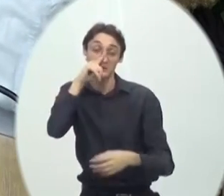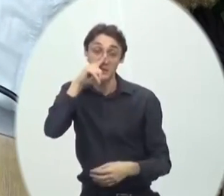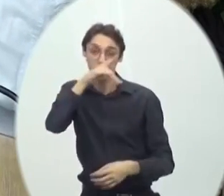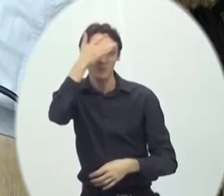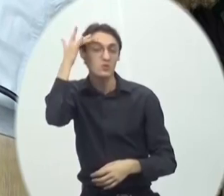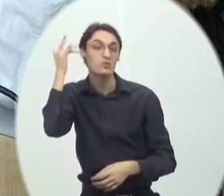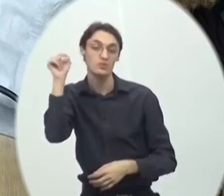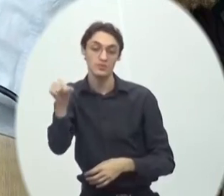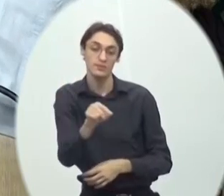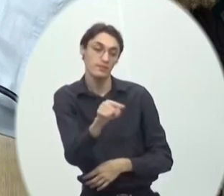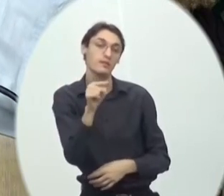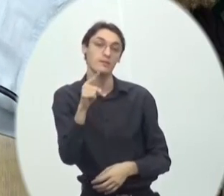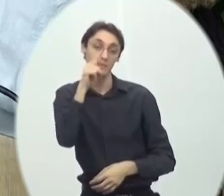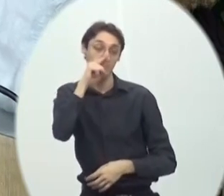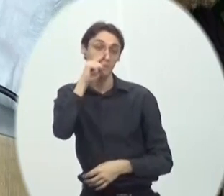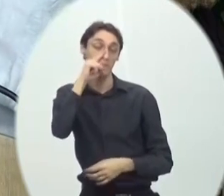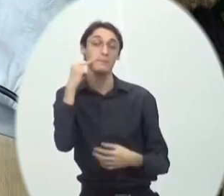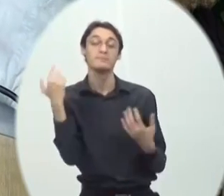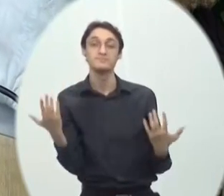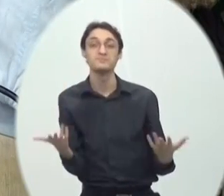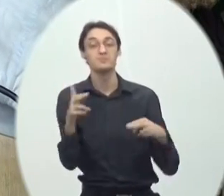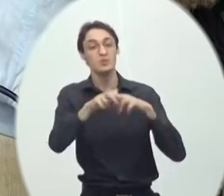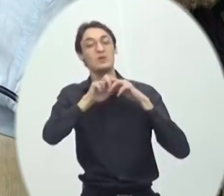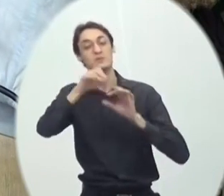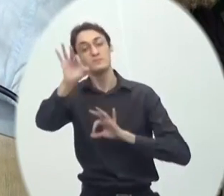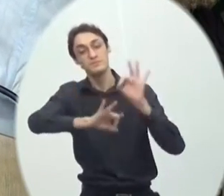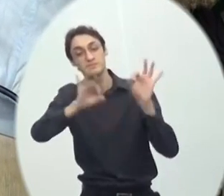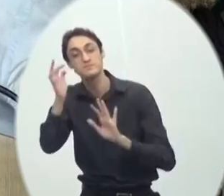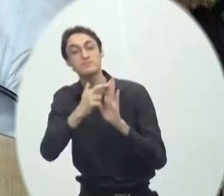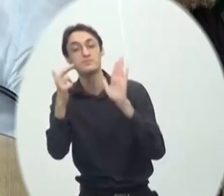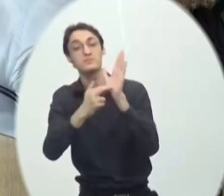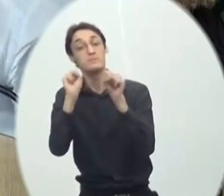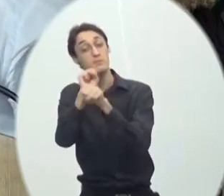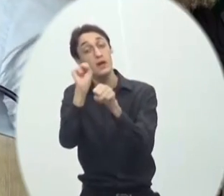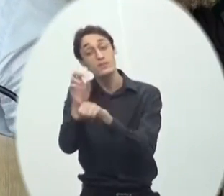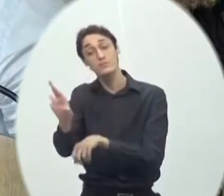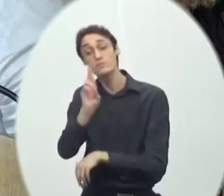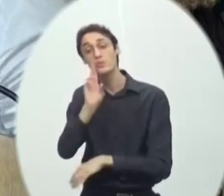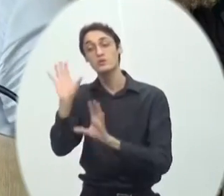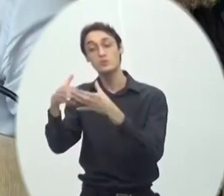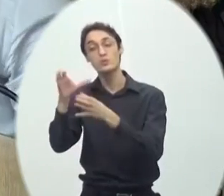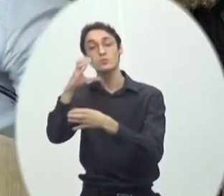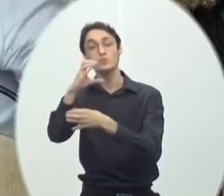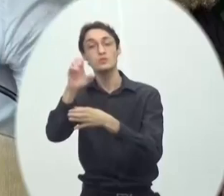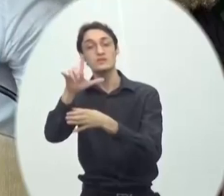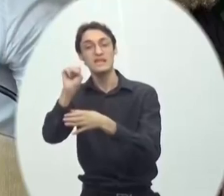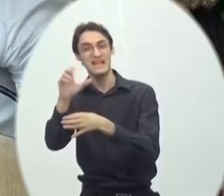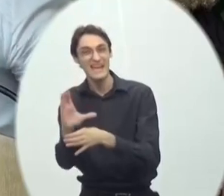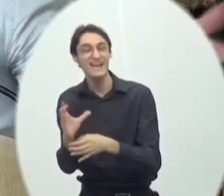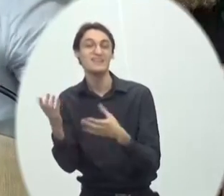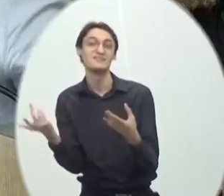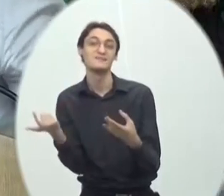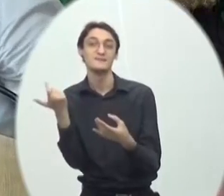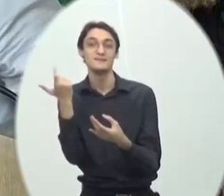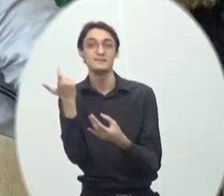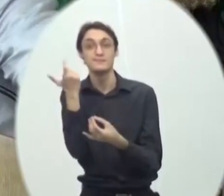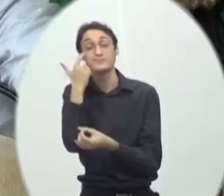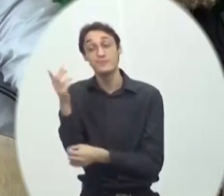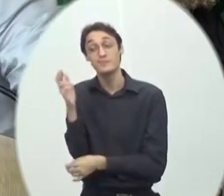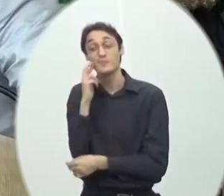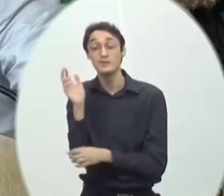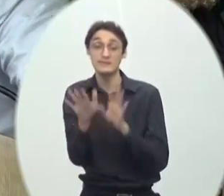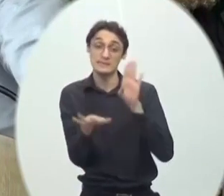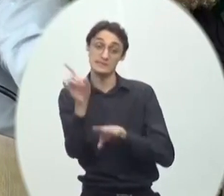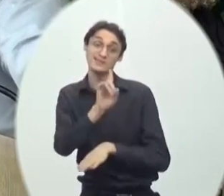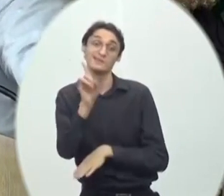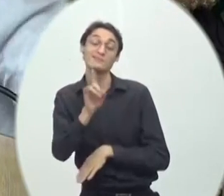bola. Então, eu fiz o requerimento esperando uma resposta da Celesc. A gente sabe que muitas vezes não vamos responder